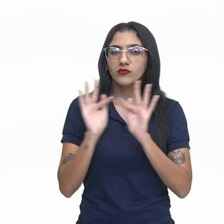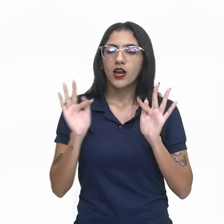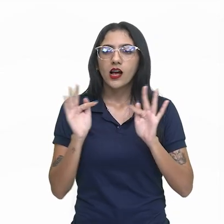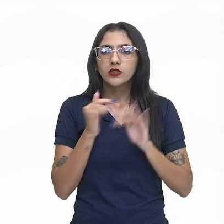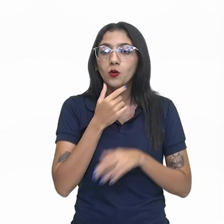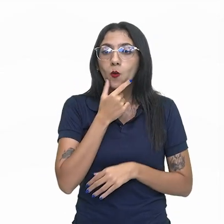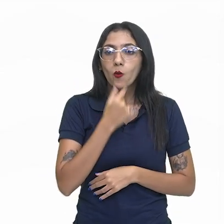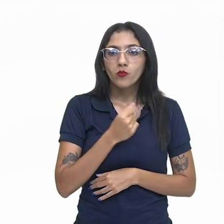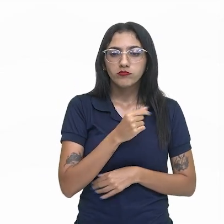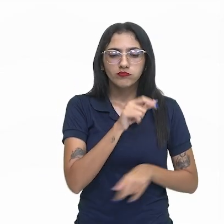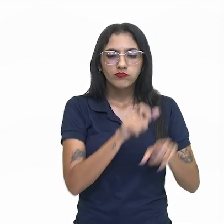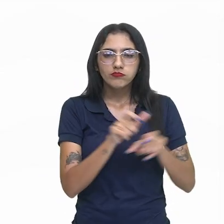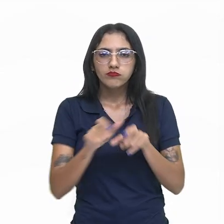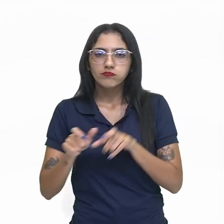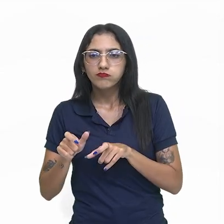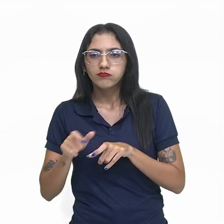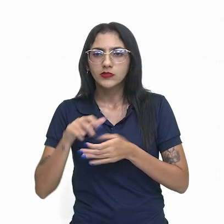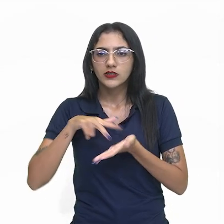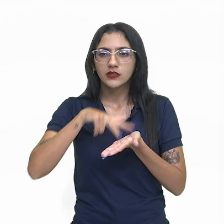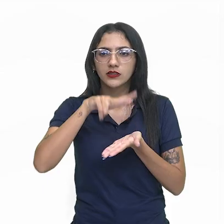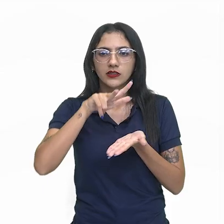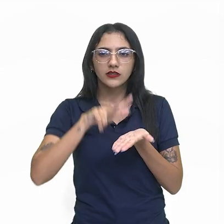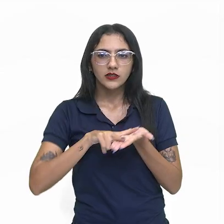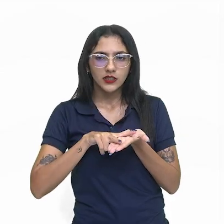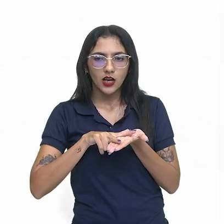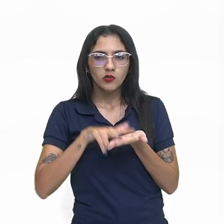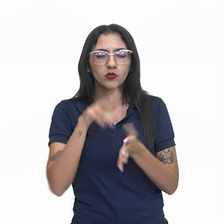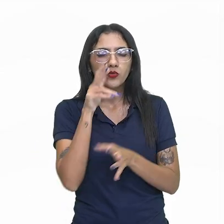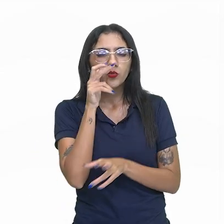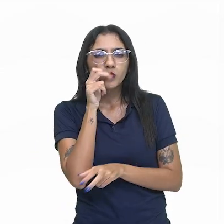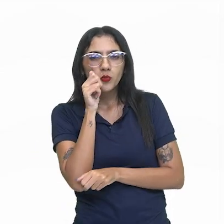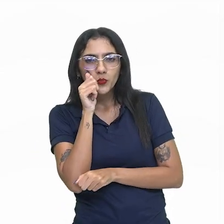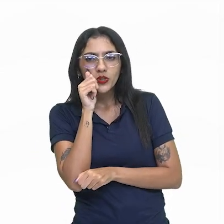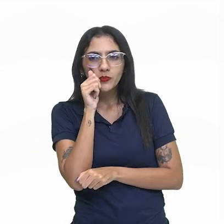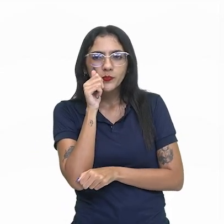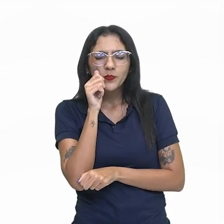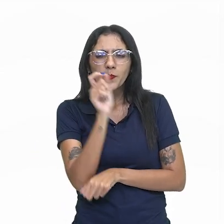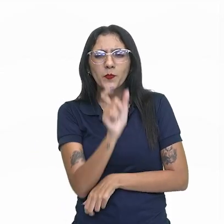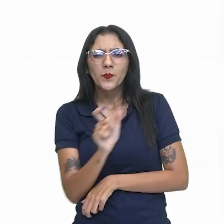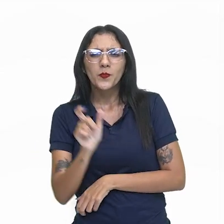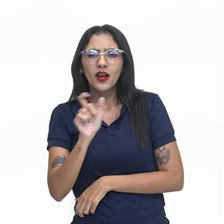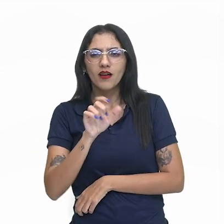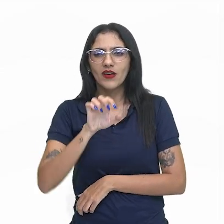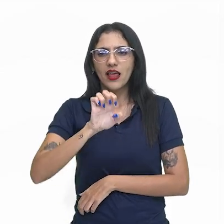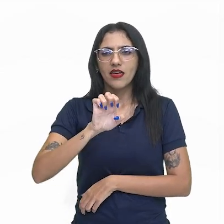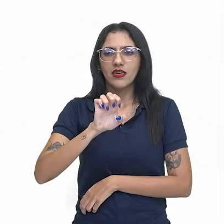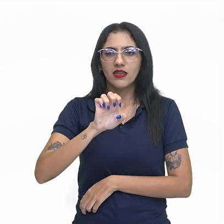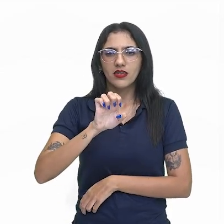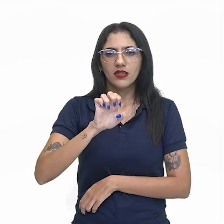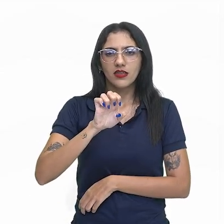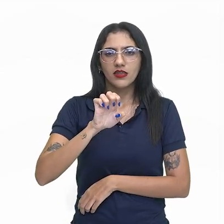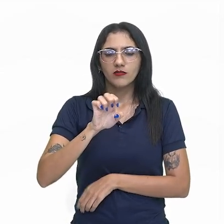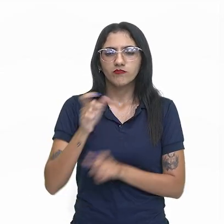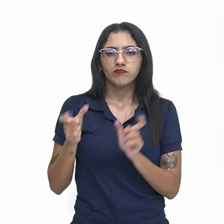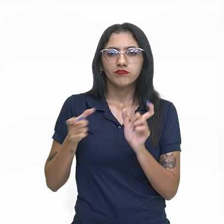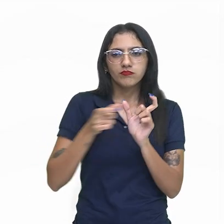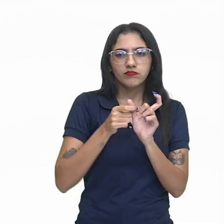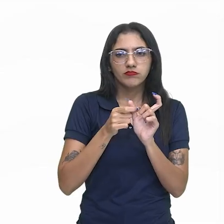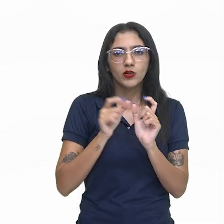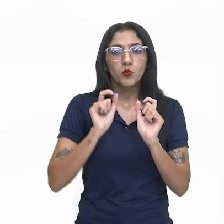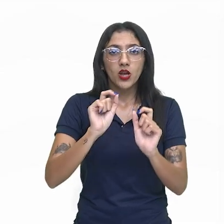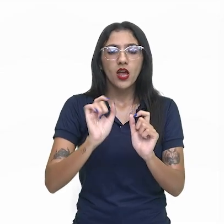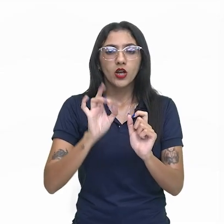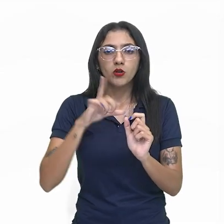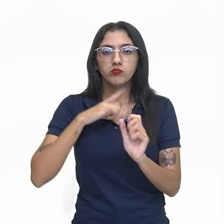sono, já que esse e é uma conjunção. Qual a função dela? É